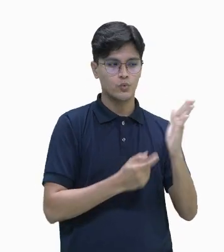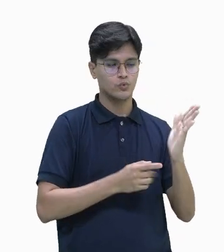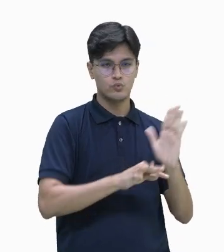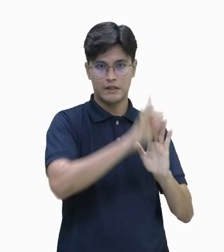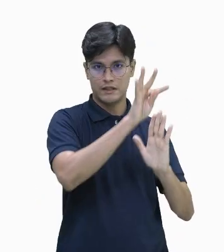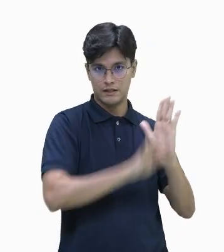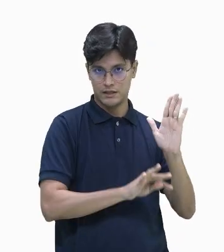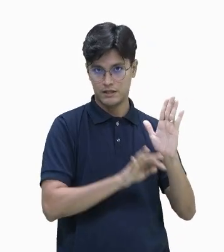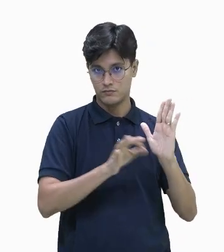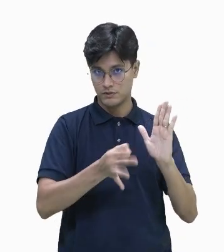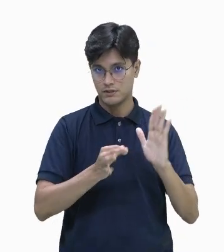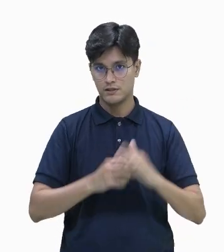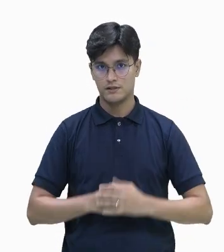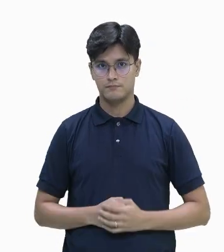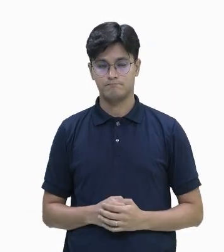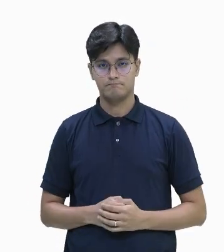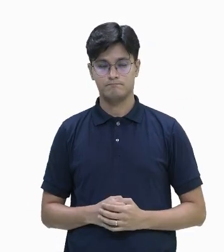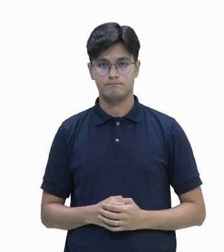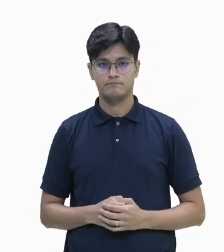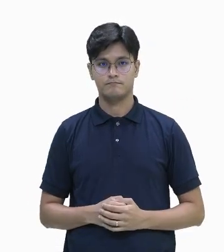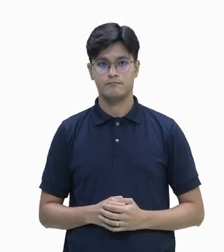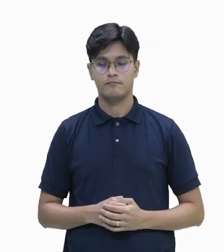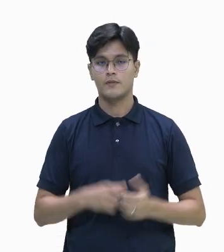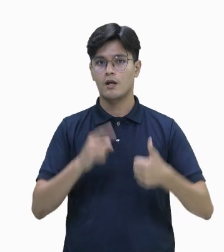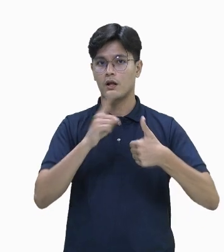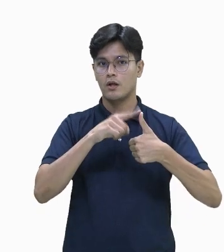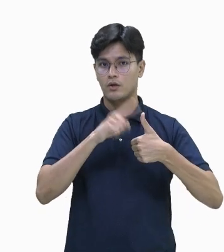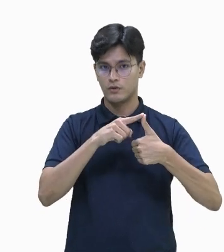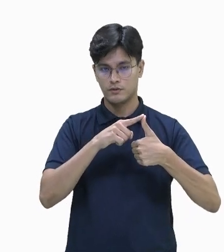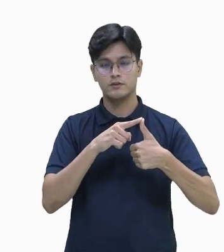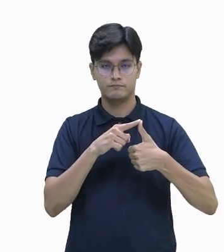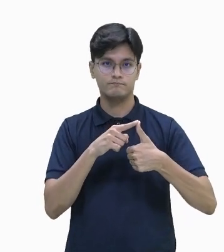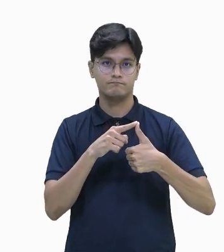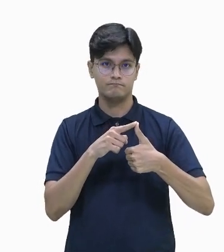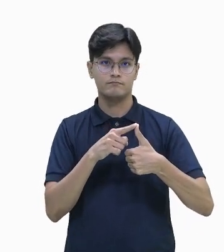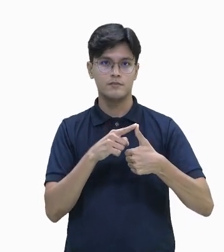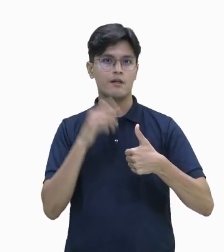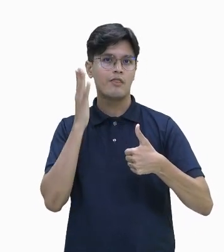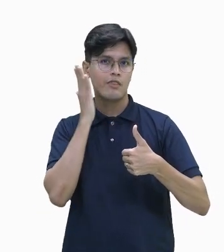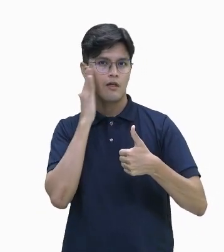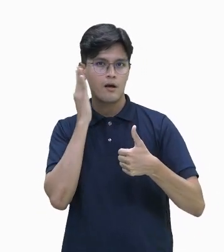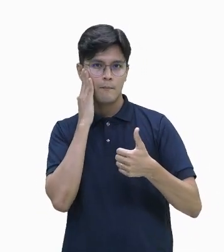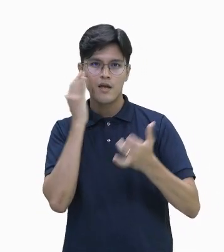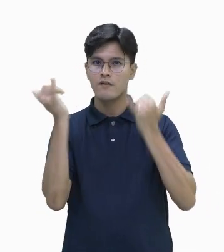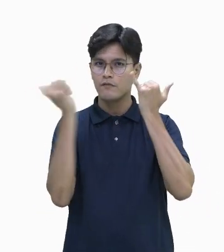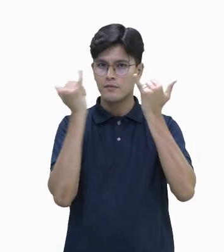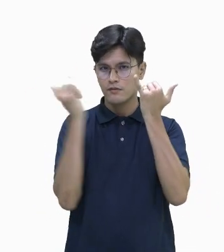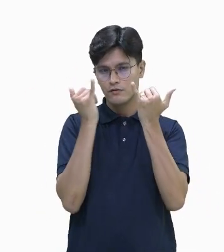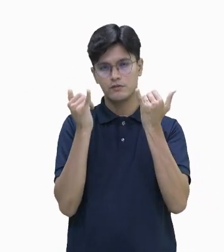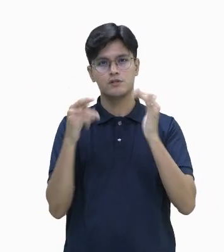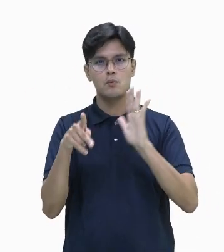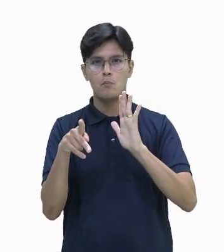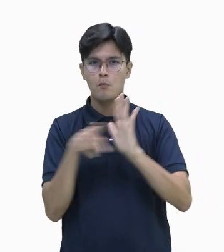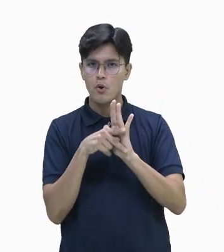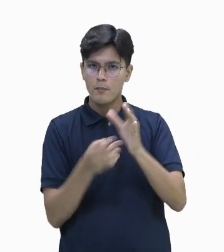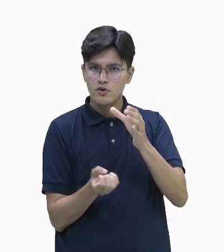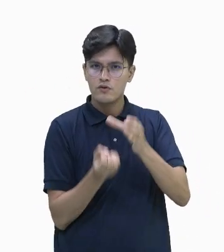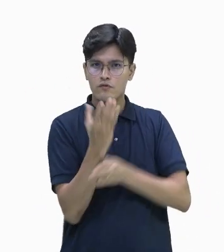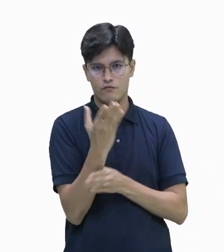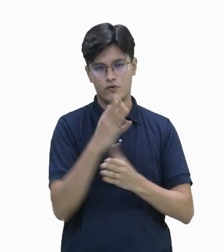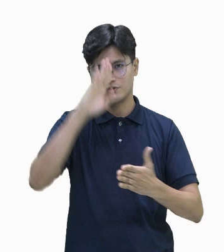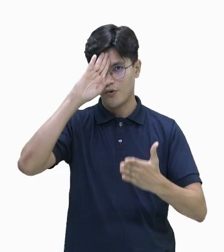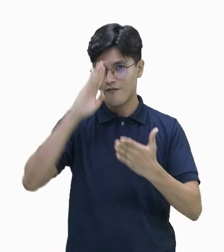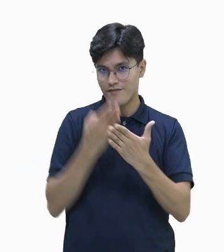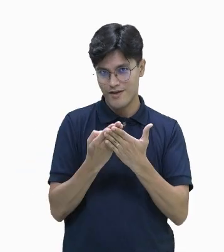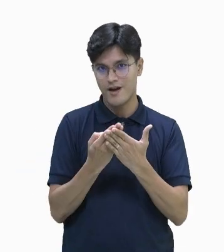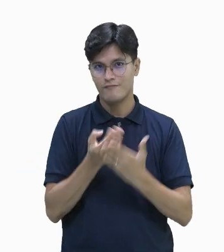exemplo, manter-se informado com materiais que são vindos de fontes confiáveis. Nós falamos ao longo desse